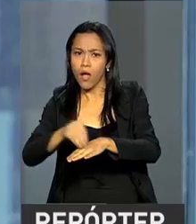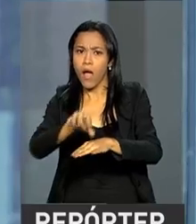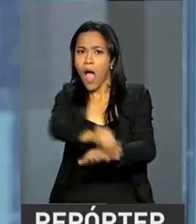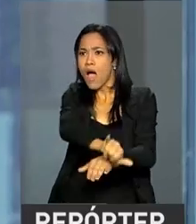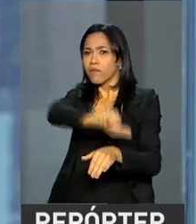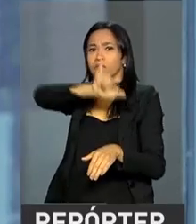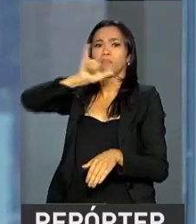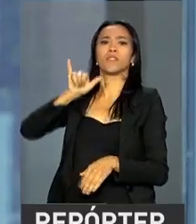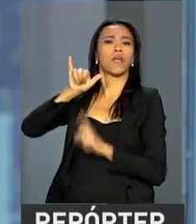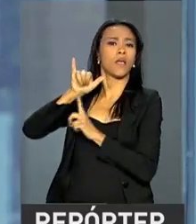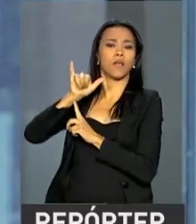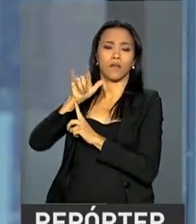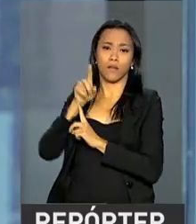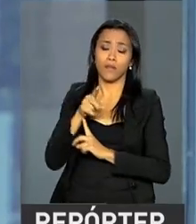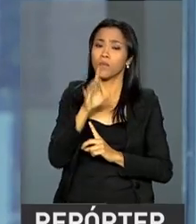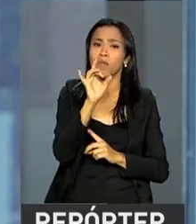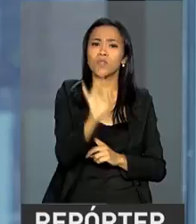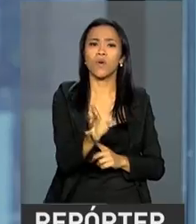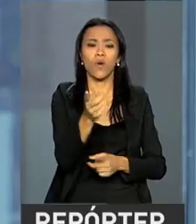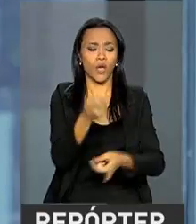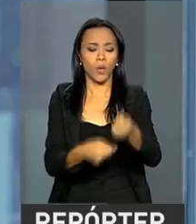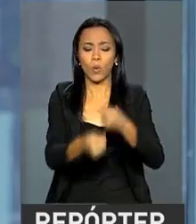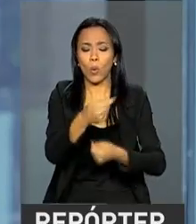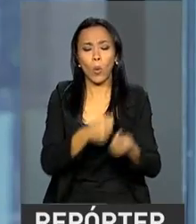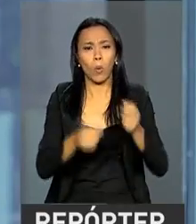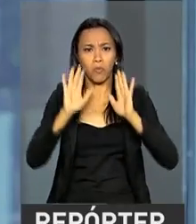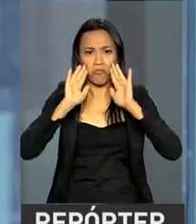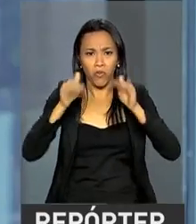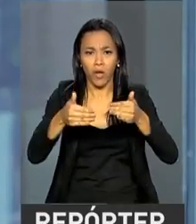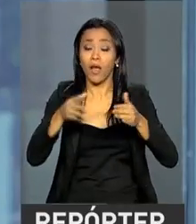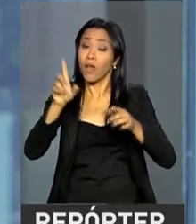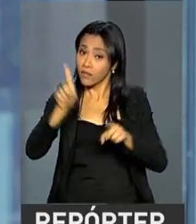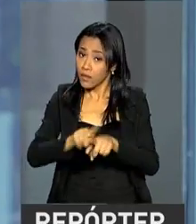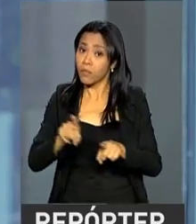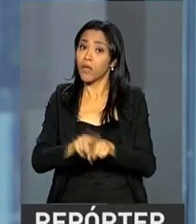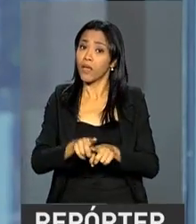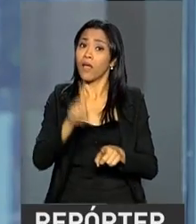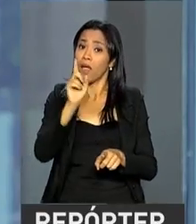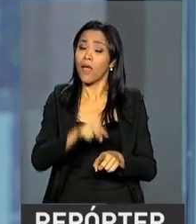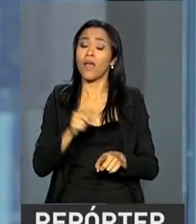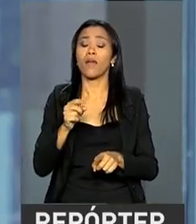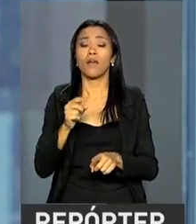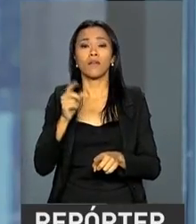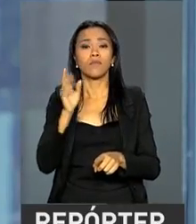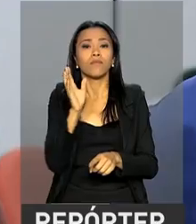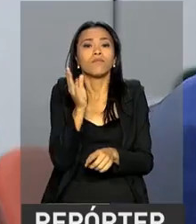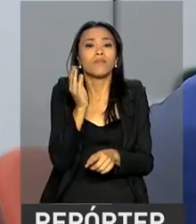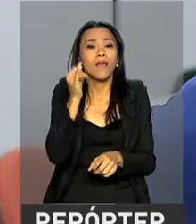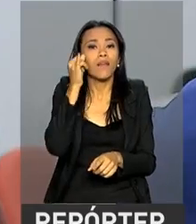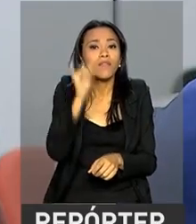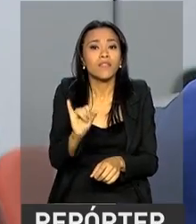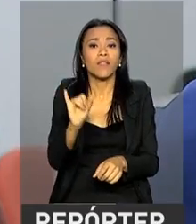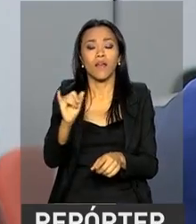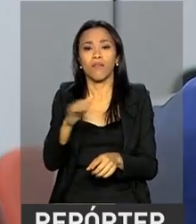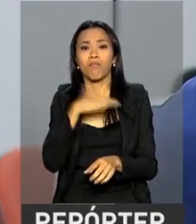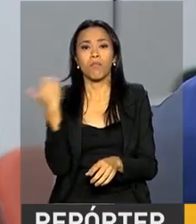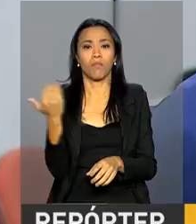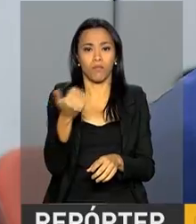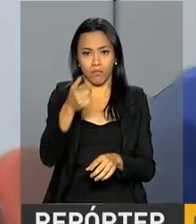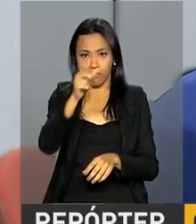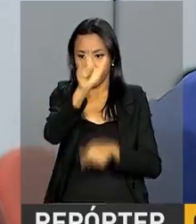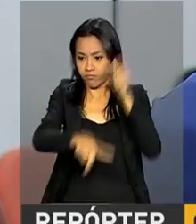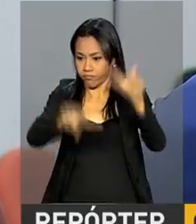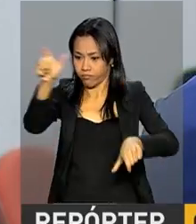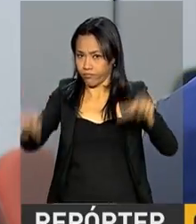na sua questão econômica não é só a questão social é também poupar vidas é extremamente importante o sistema de monitoramento